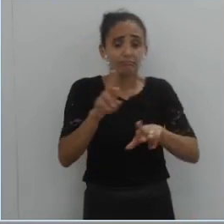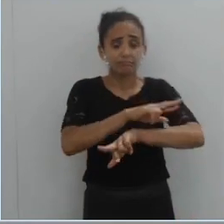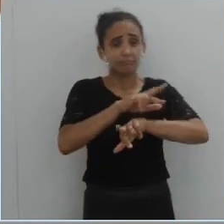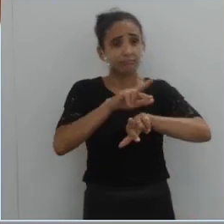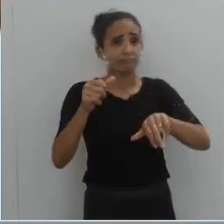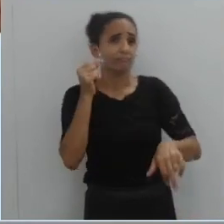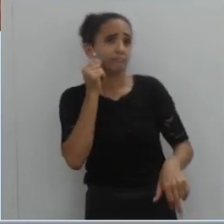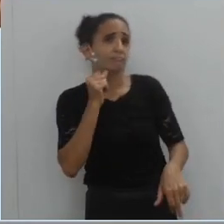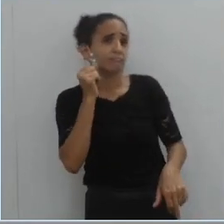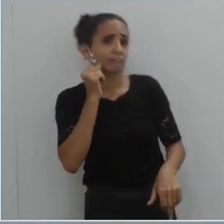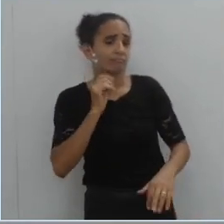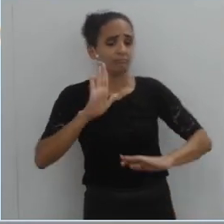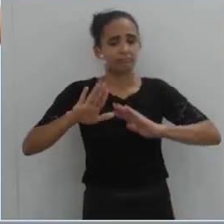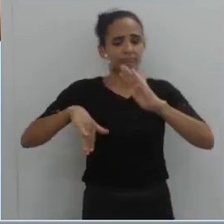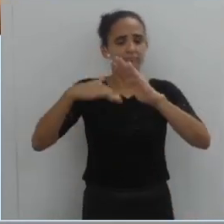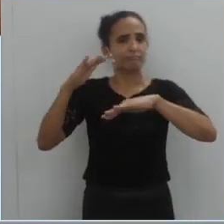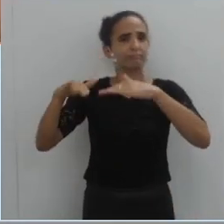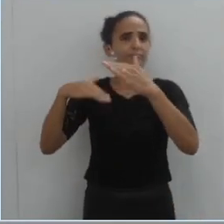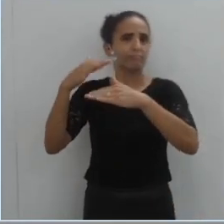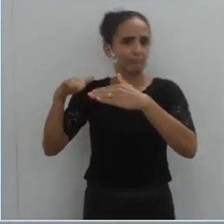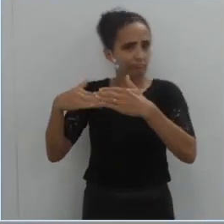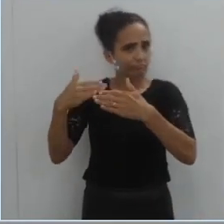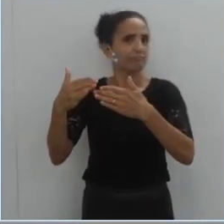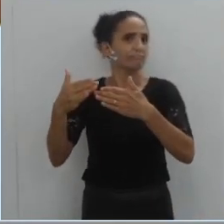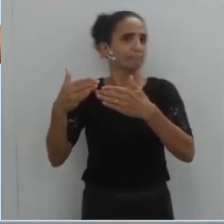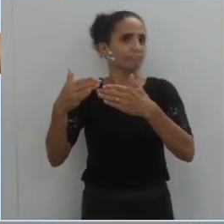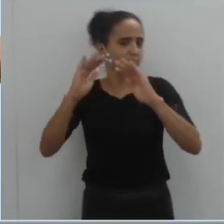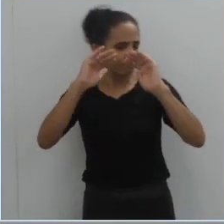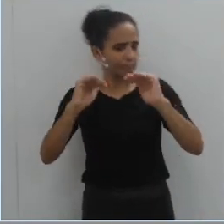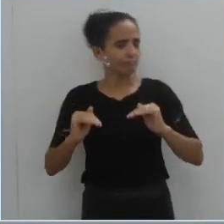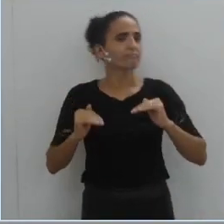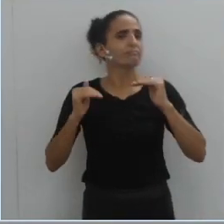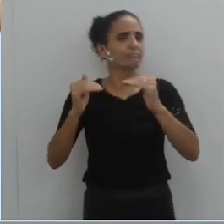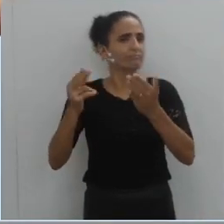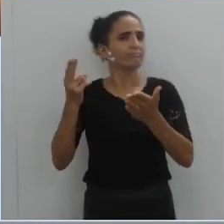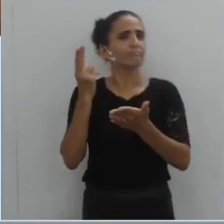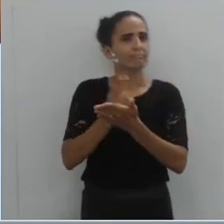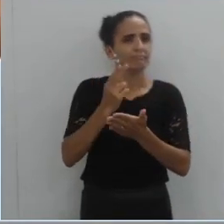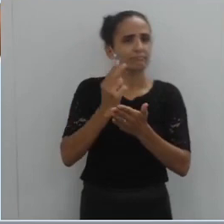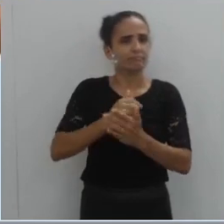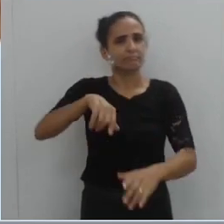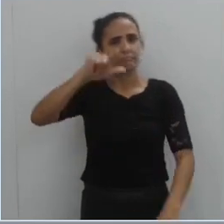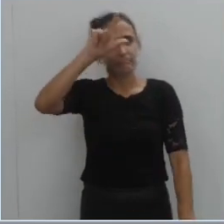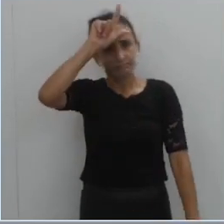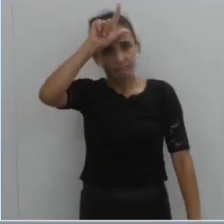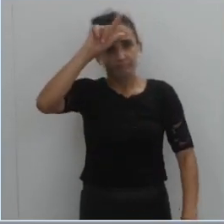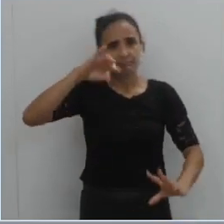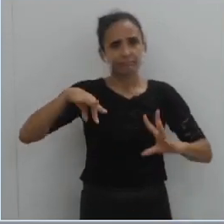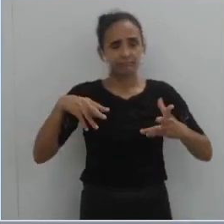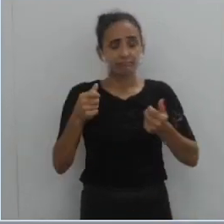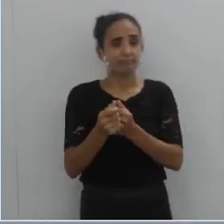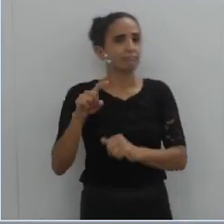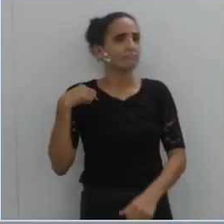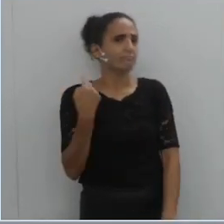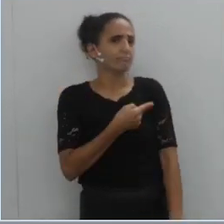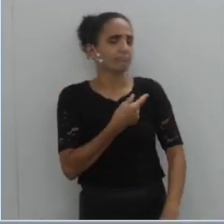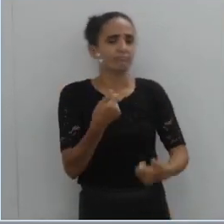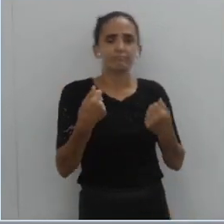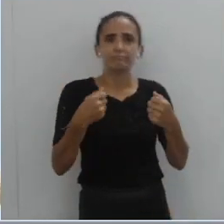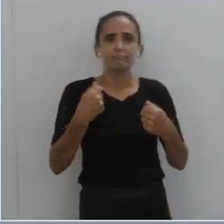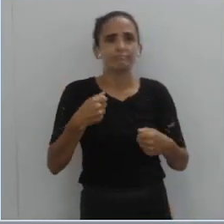várias histórias que a mulher configura como uma grande líder, mas a gente